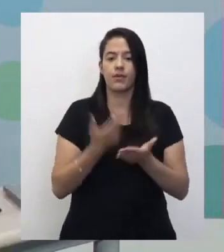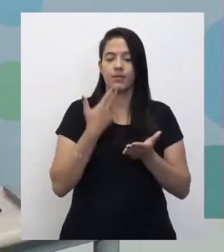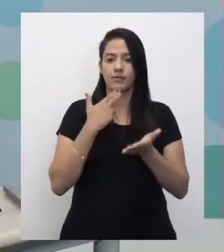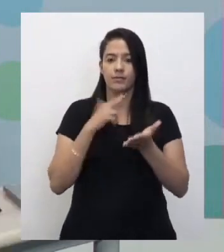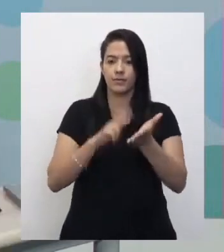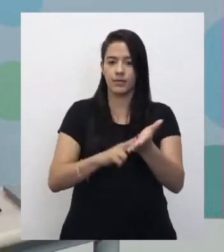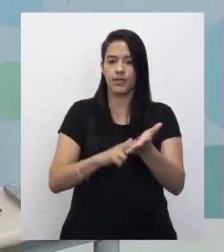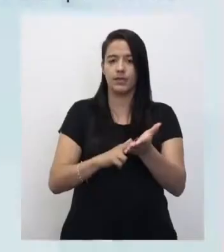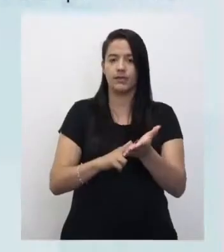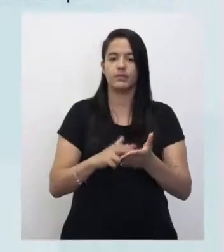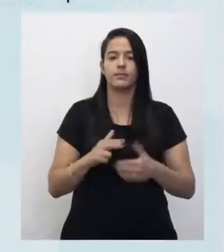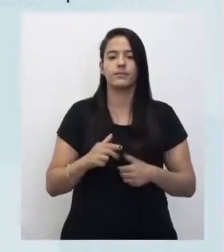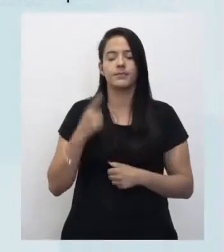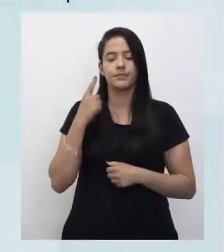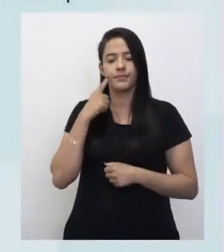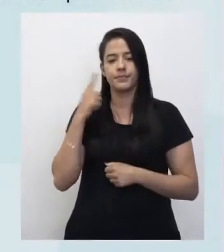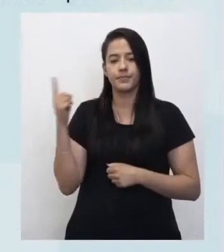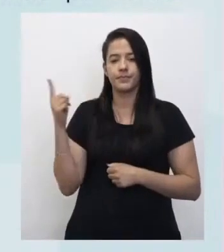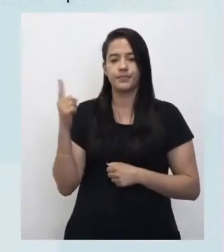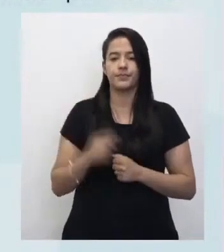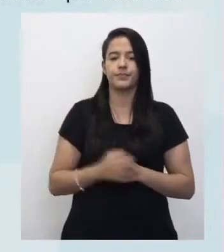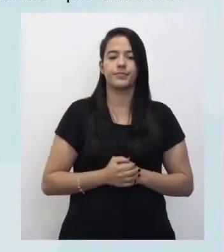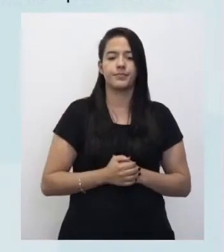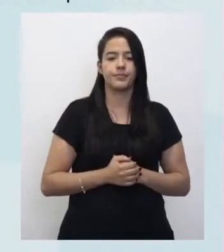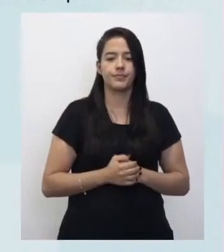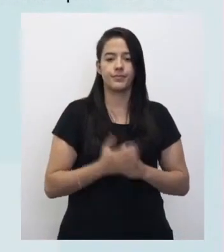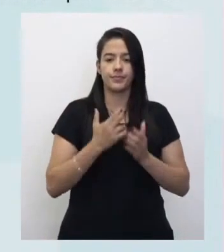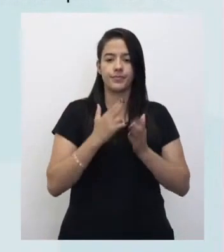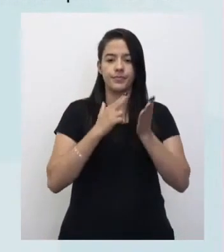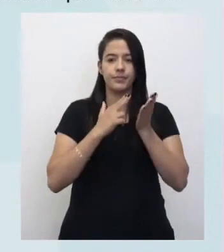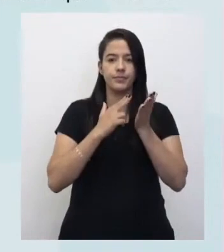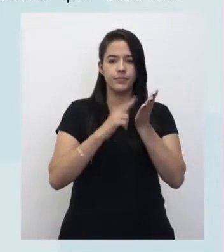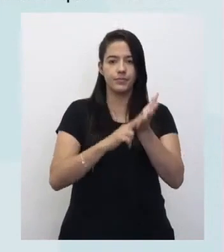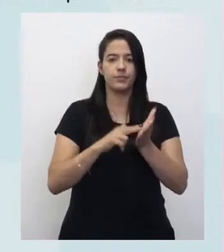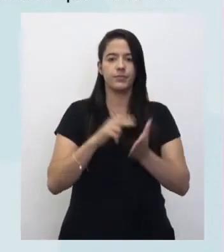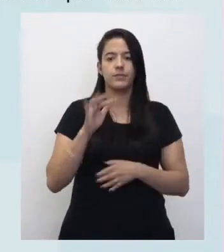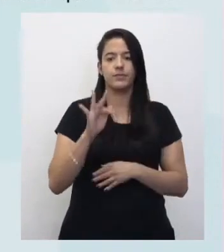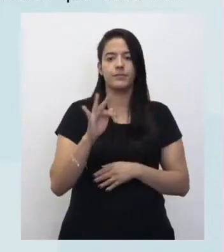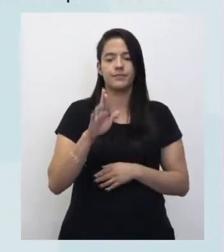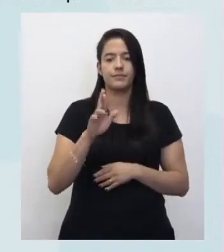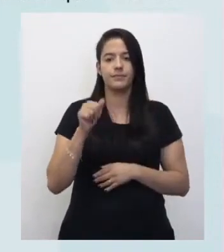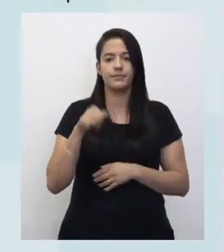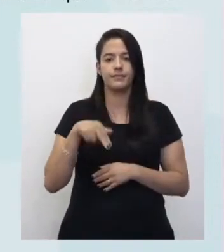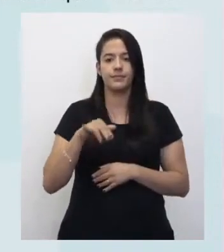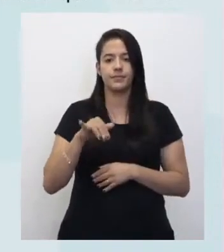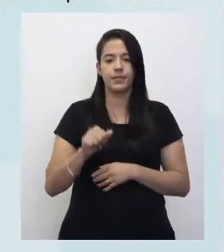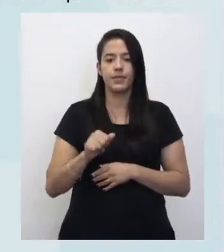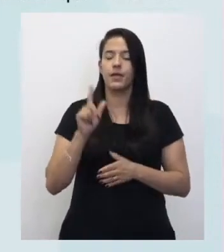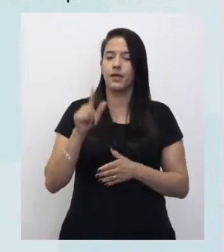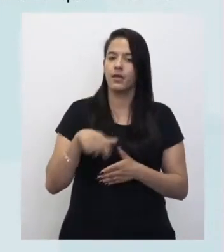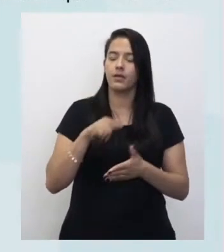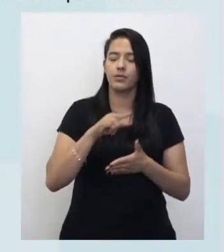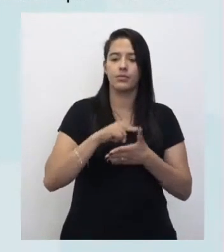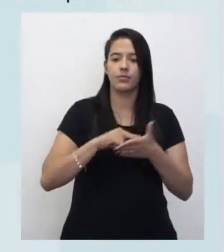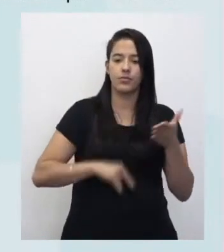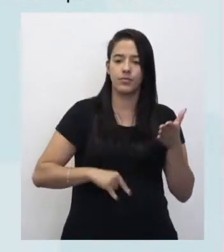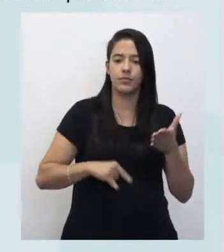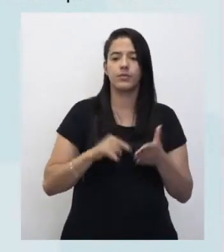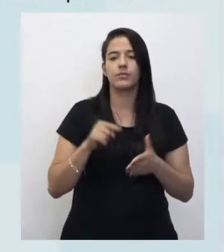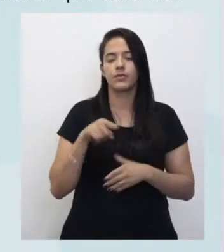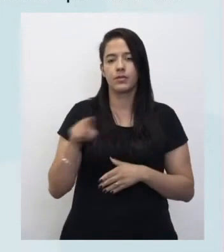de franquia. As cartas de franquia eram documentos que a própria burguesia